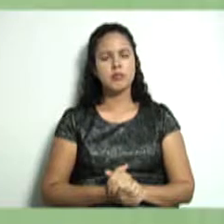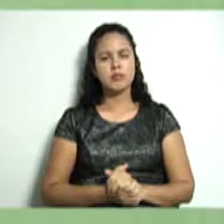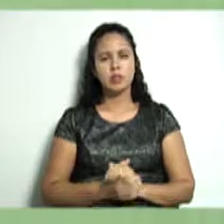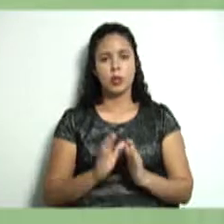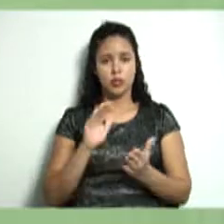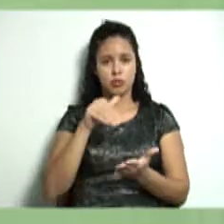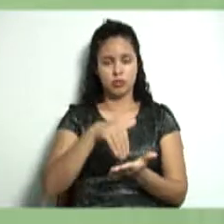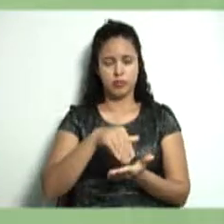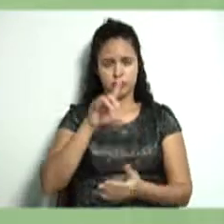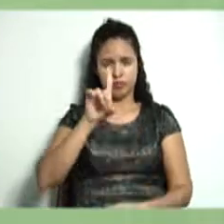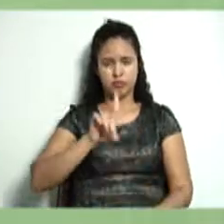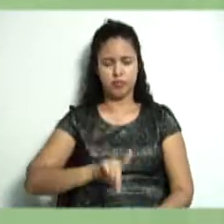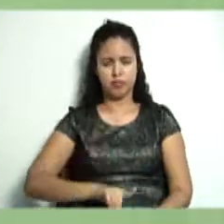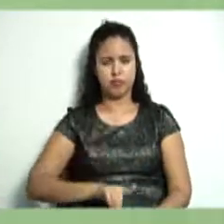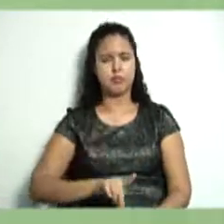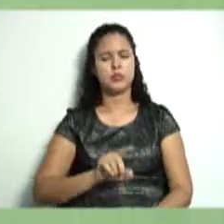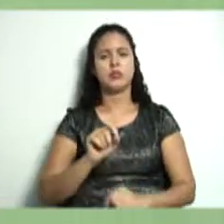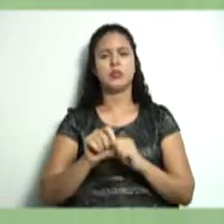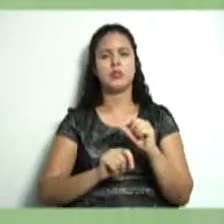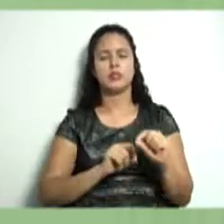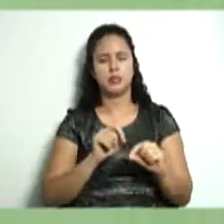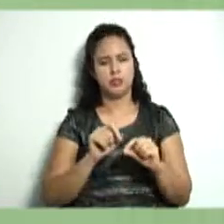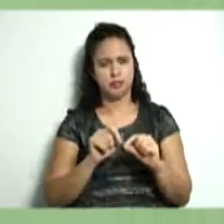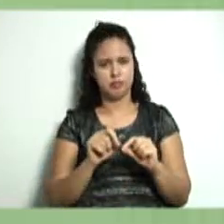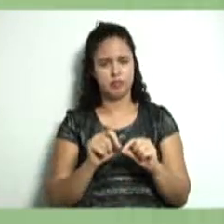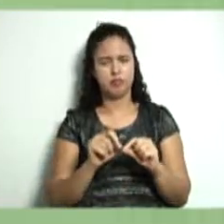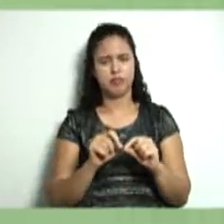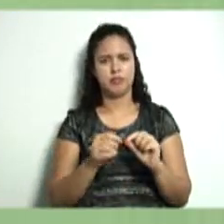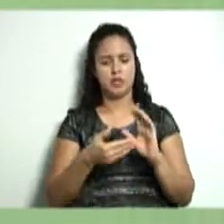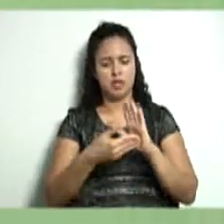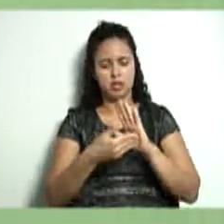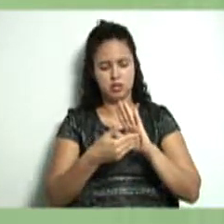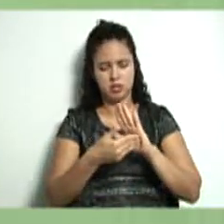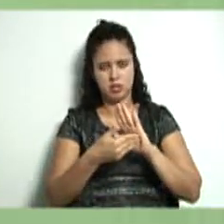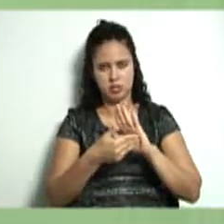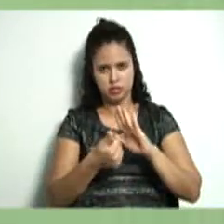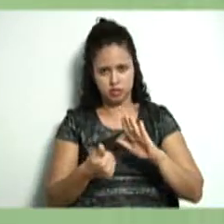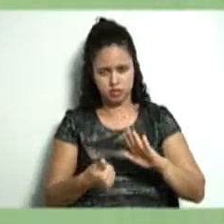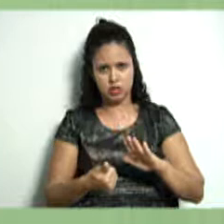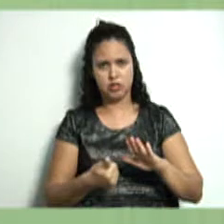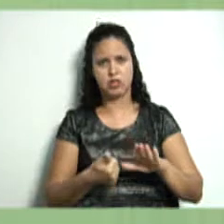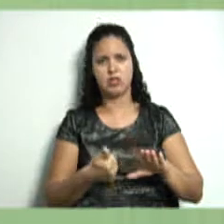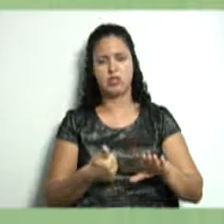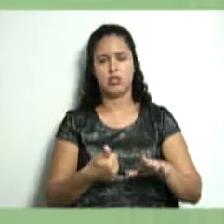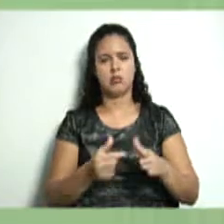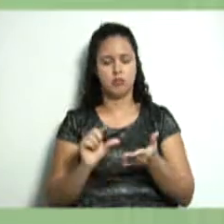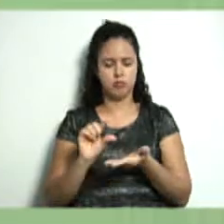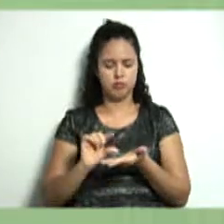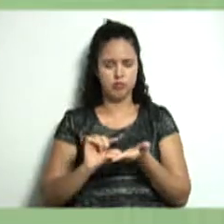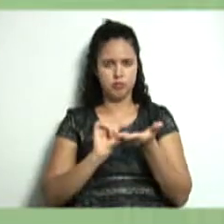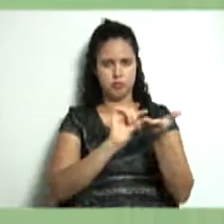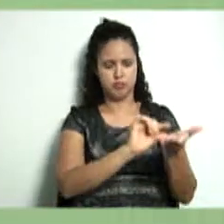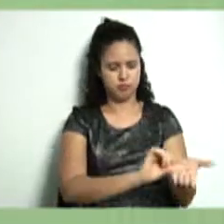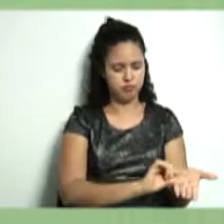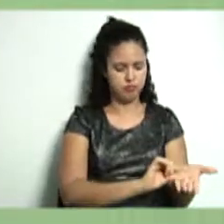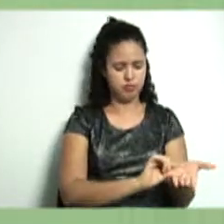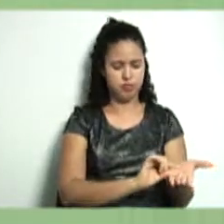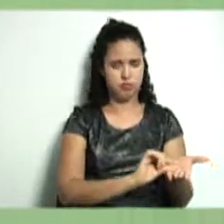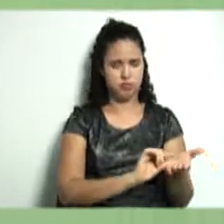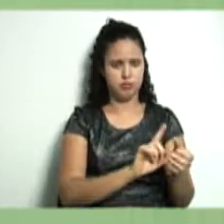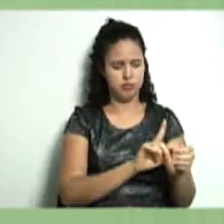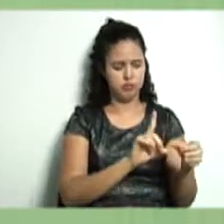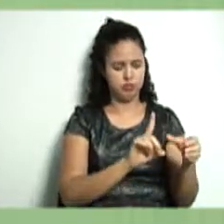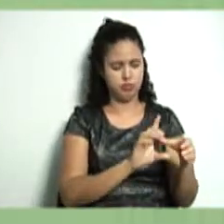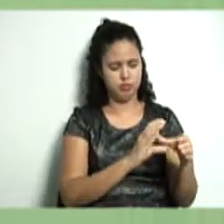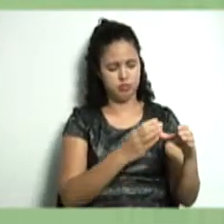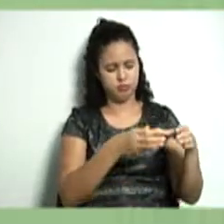Último direito dos associados, retirar o seu capital ao sair da sociedade, de acordo com o